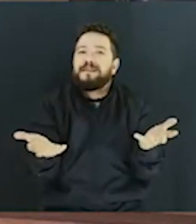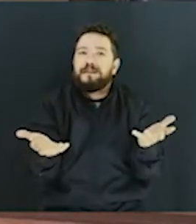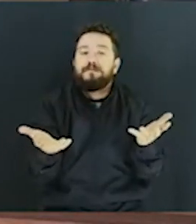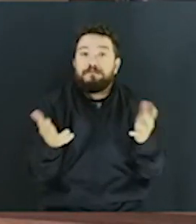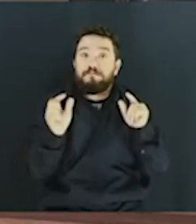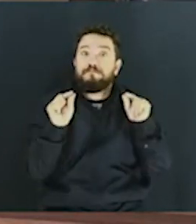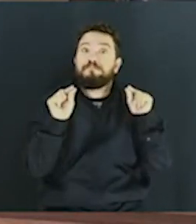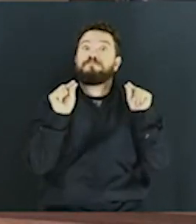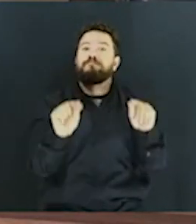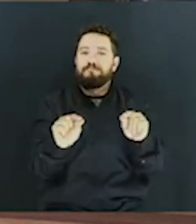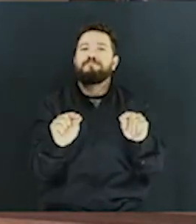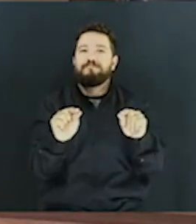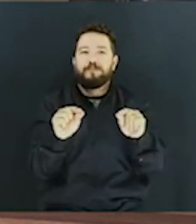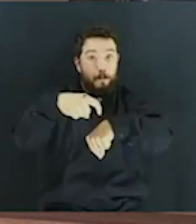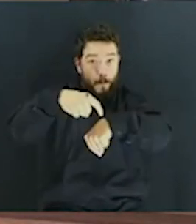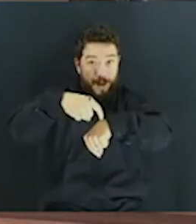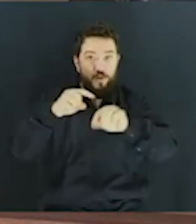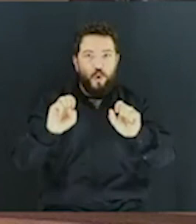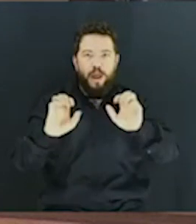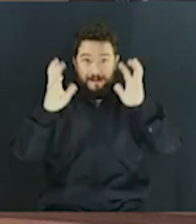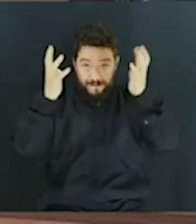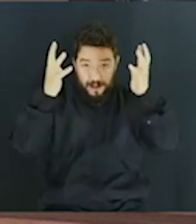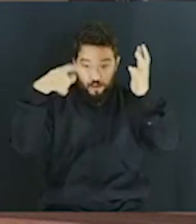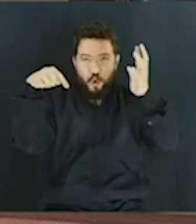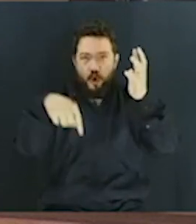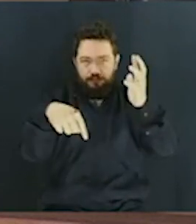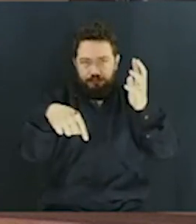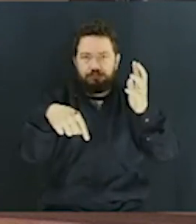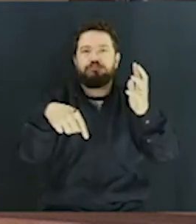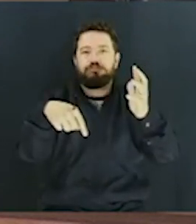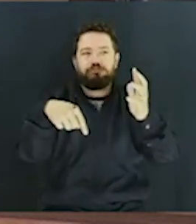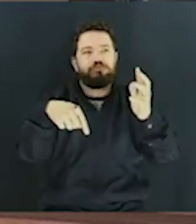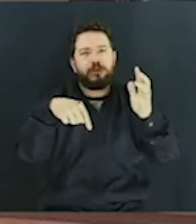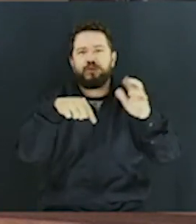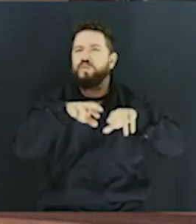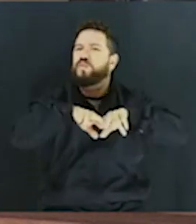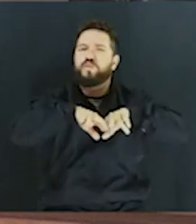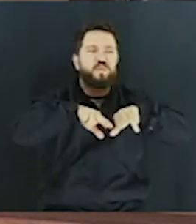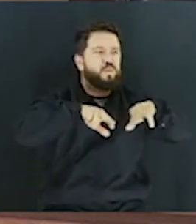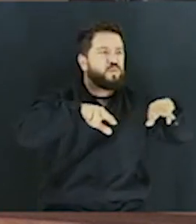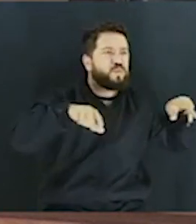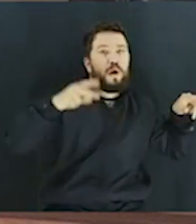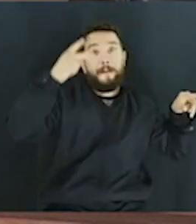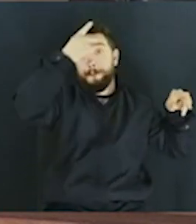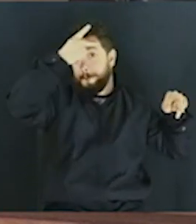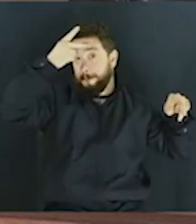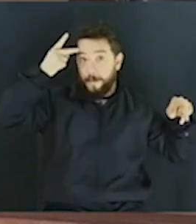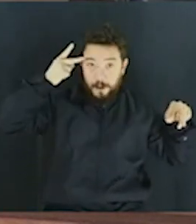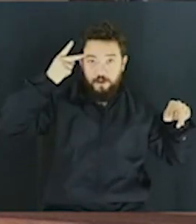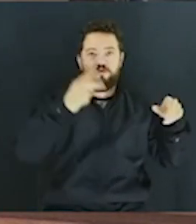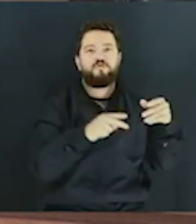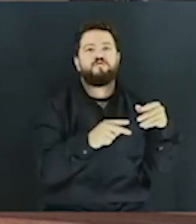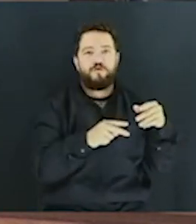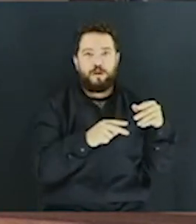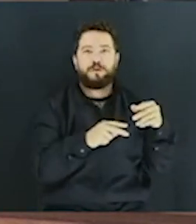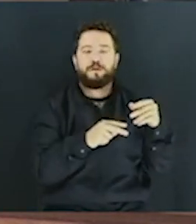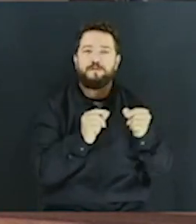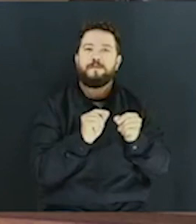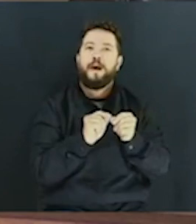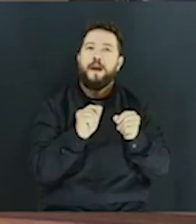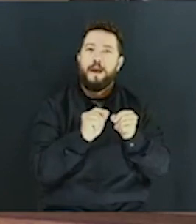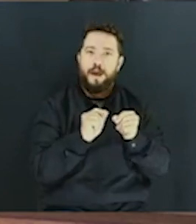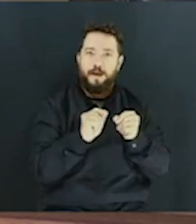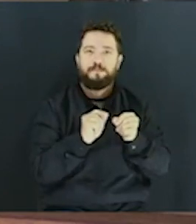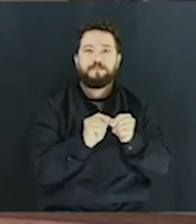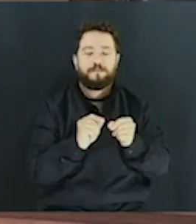né, onde a gente pôde contar com a ajuda de tanta gente que fez do Quero Curitiba Sem Drogas esse ano um sucesso.